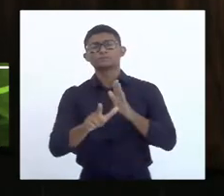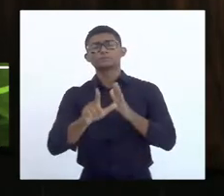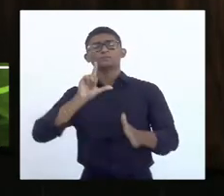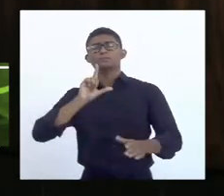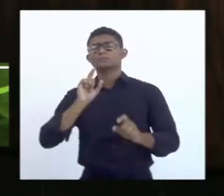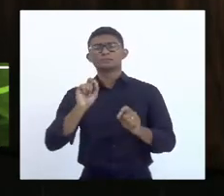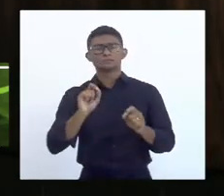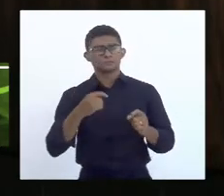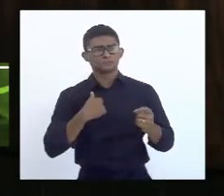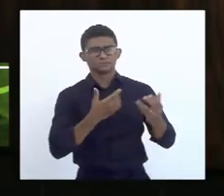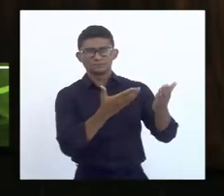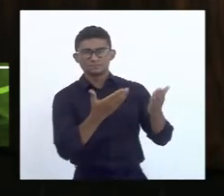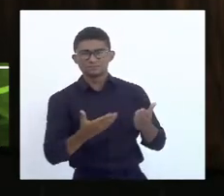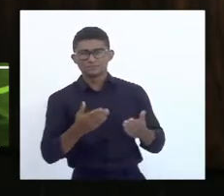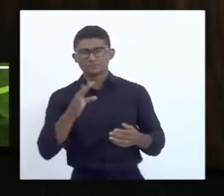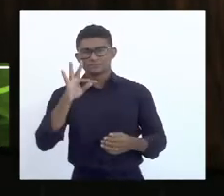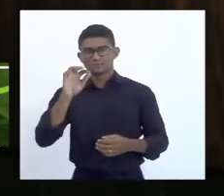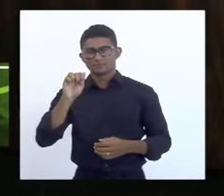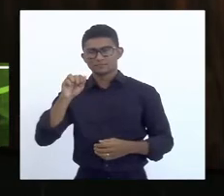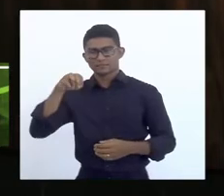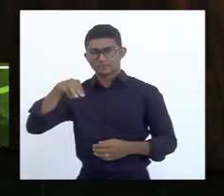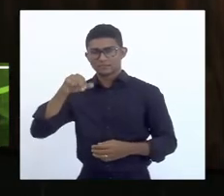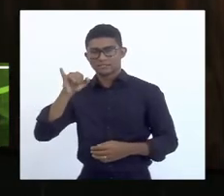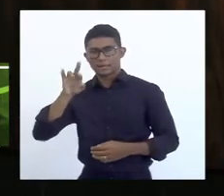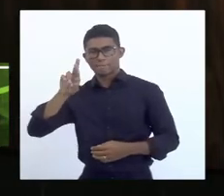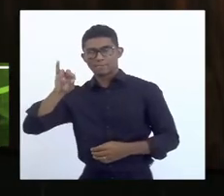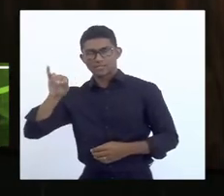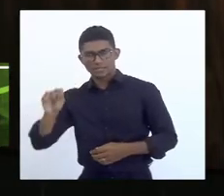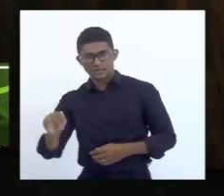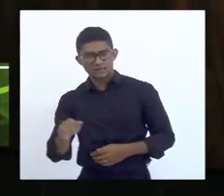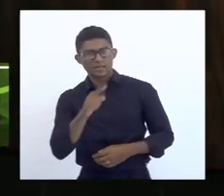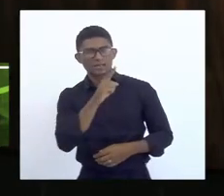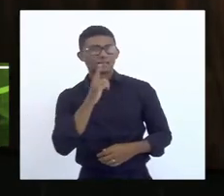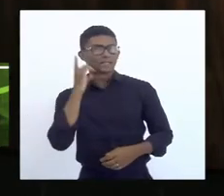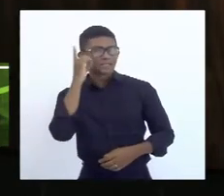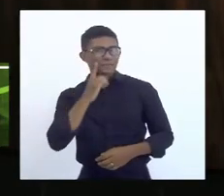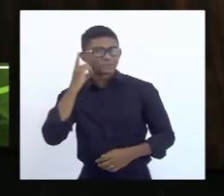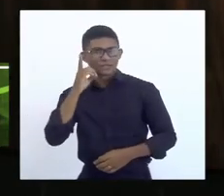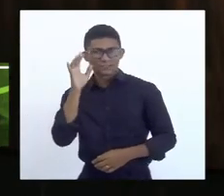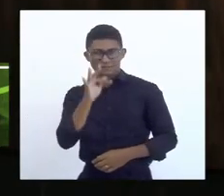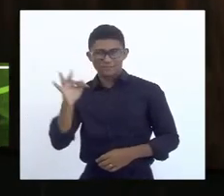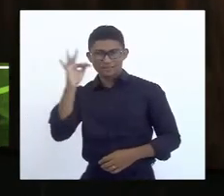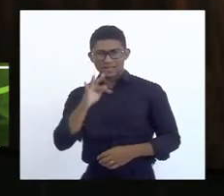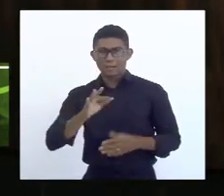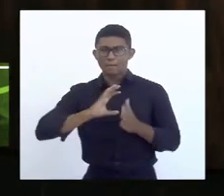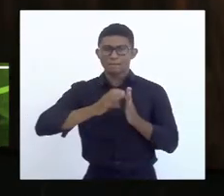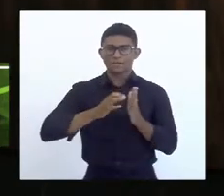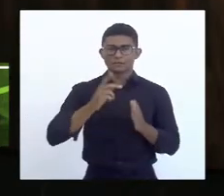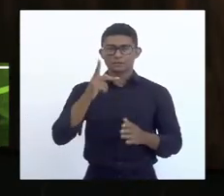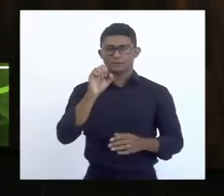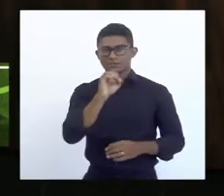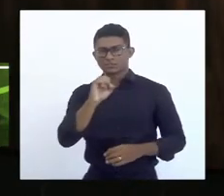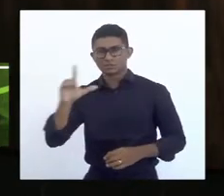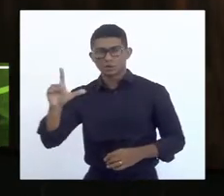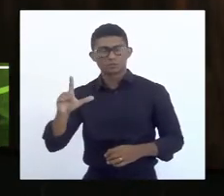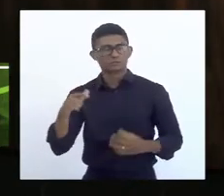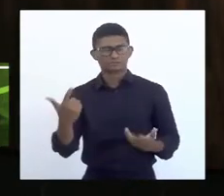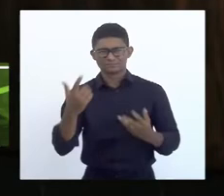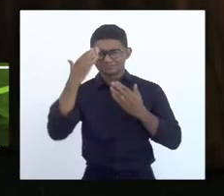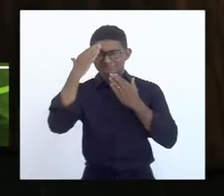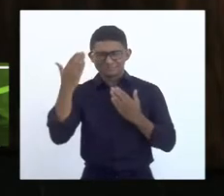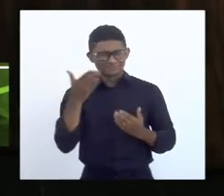então a nossa querida Talíria Petrone, deputada federal pelo PSOL. Muito obrigado pela presença.